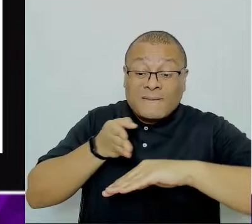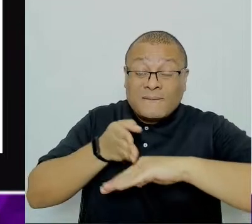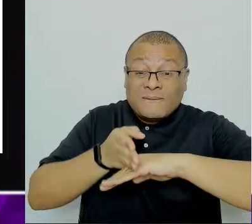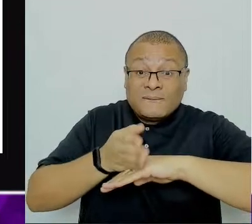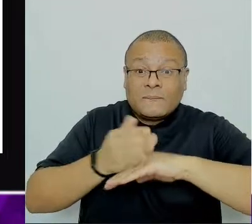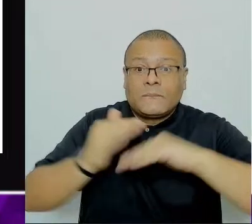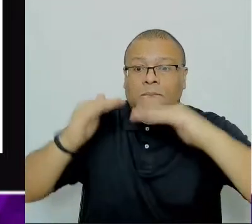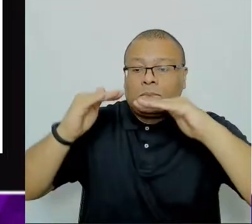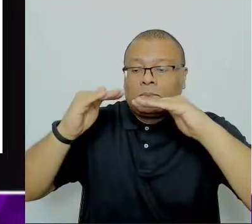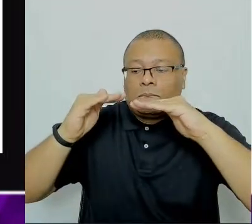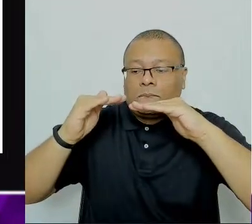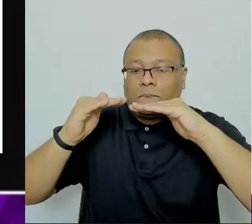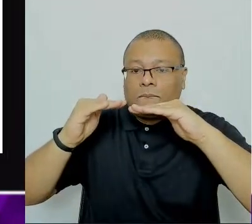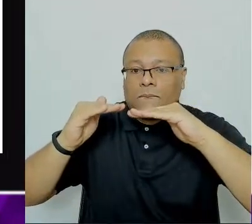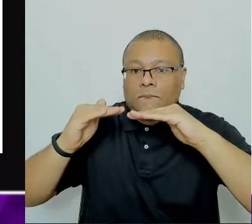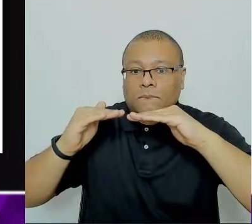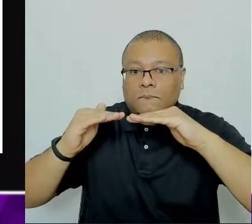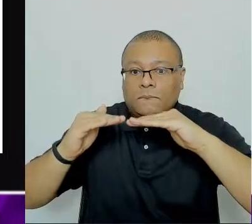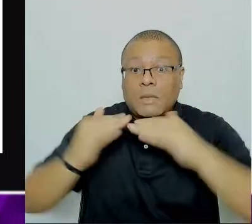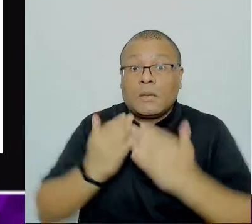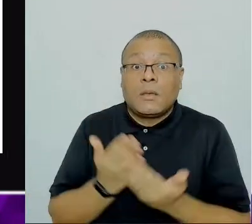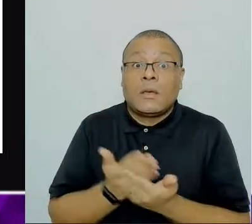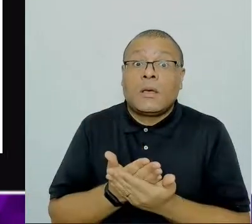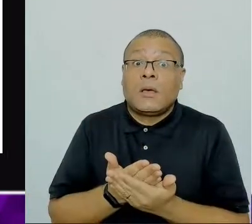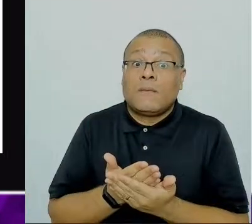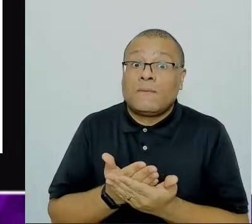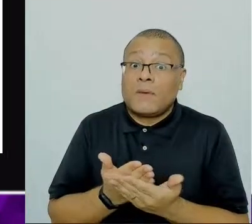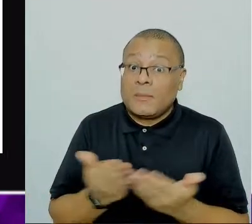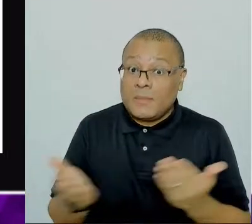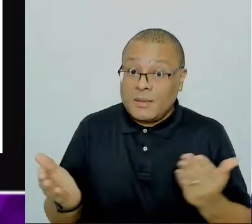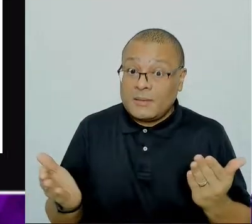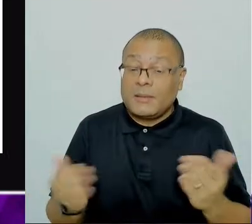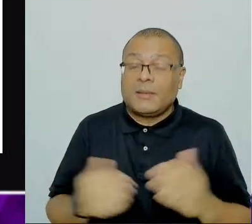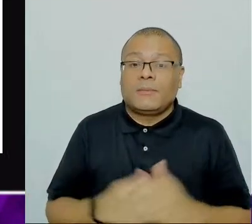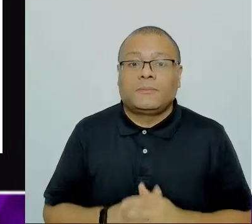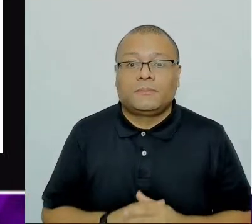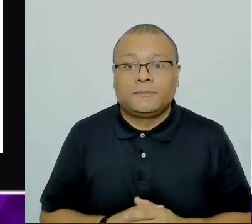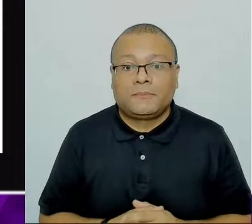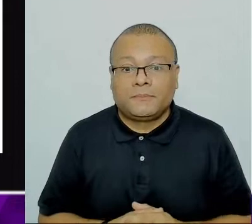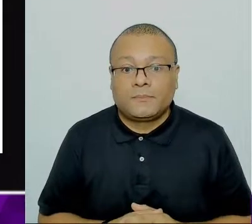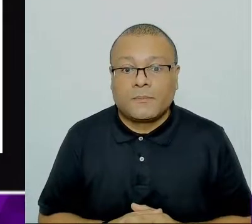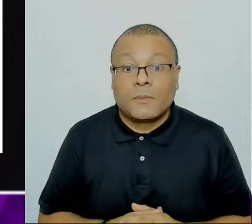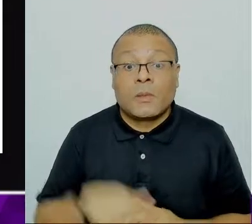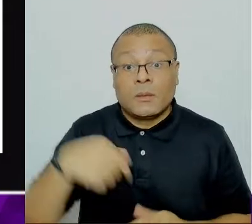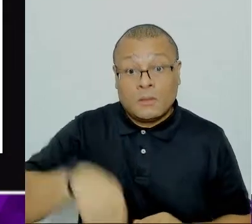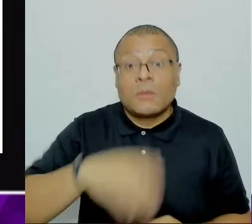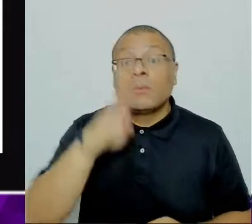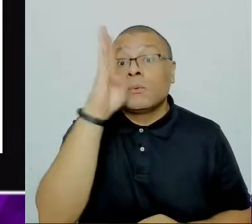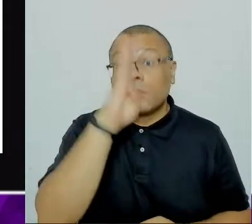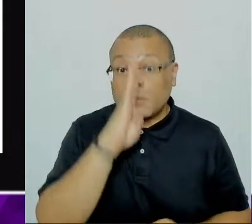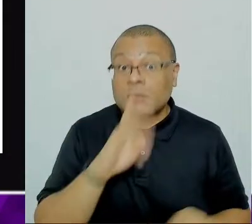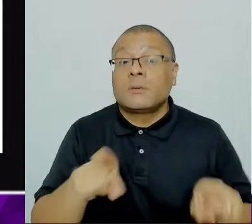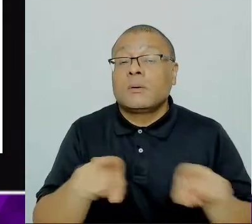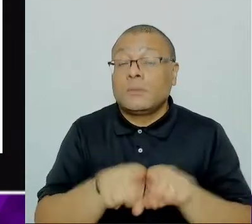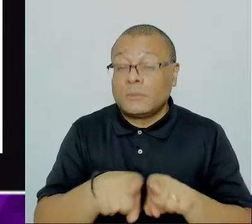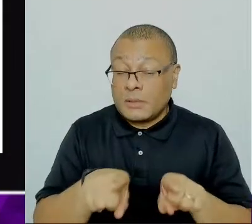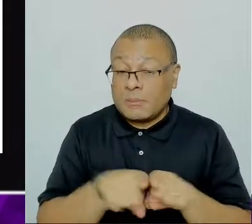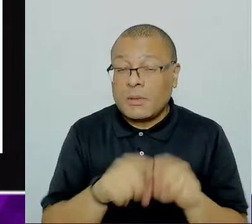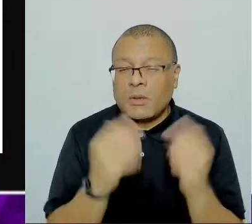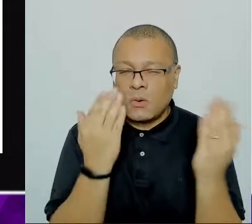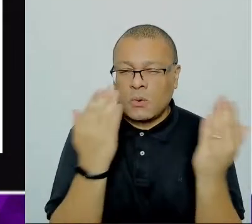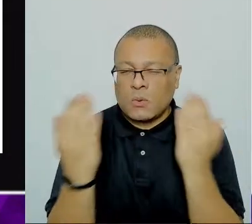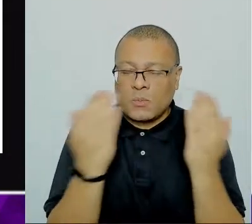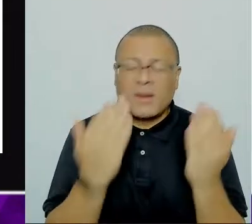vai aumentando para as fintechs. Isso no Brasil também. Se a gente for olhar, né, quem